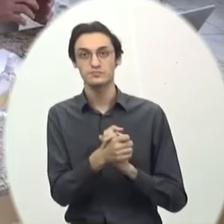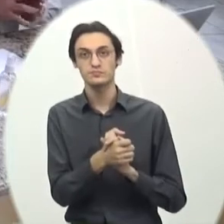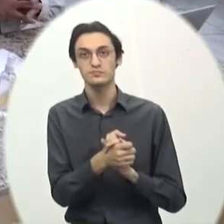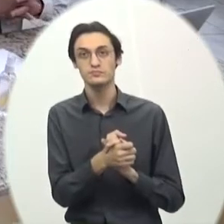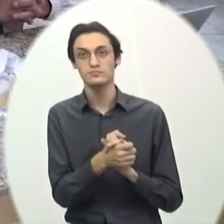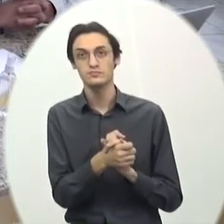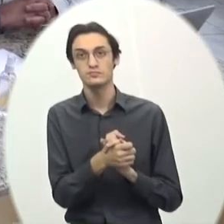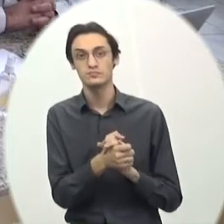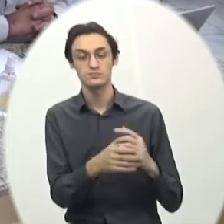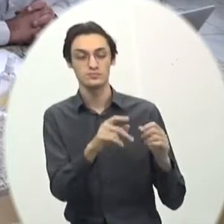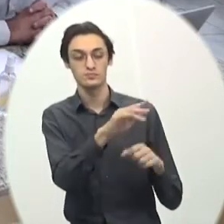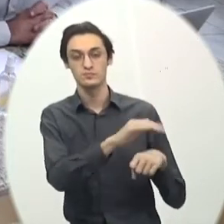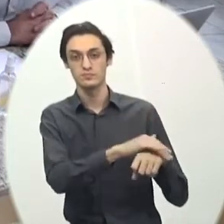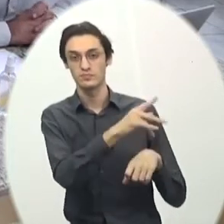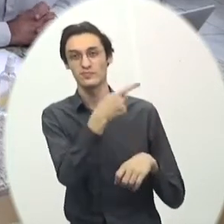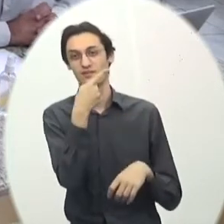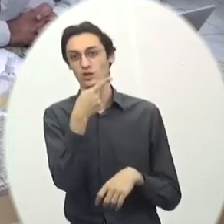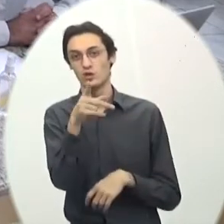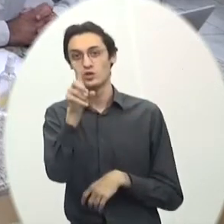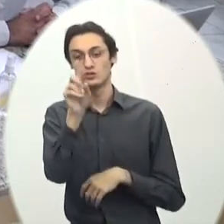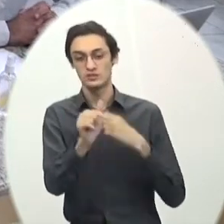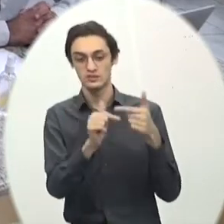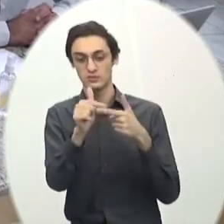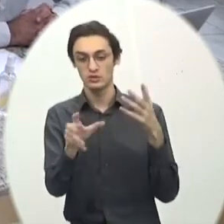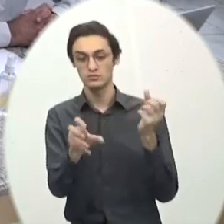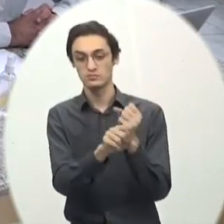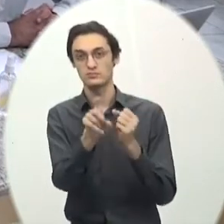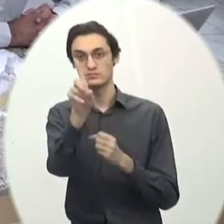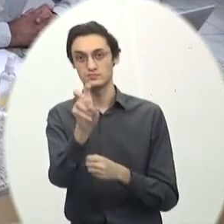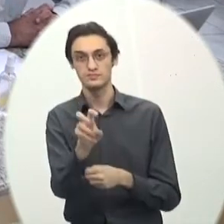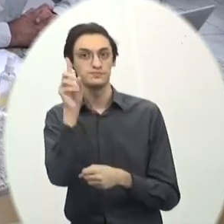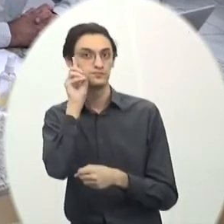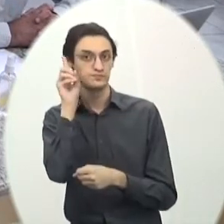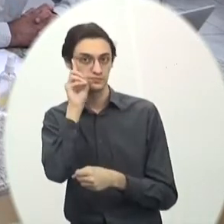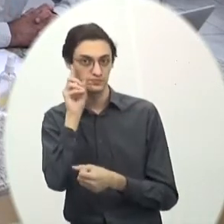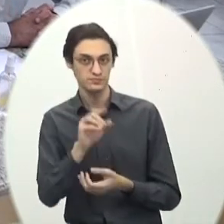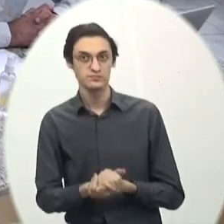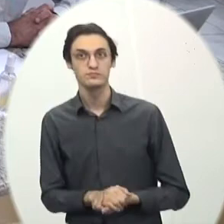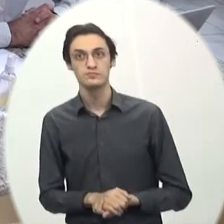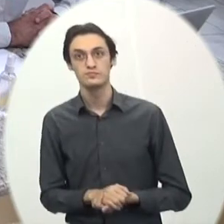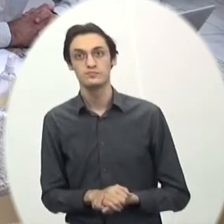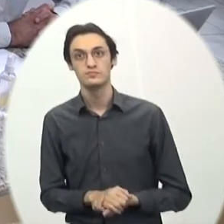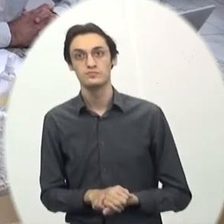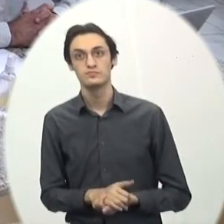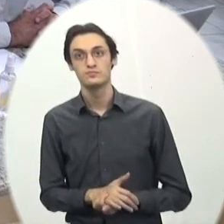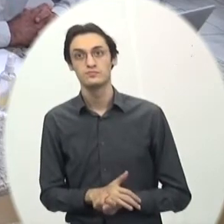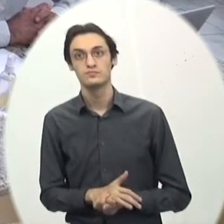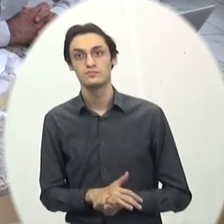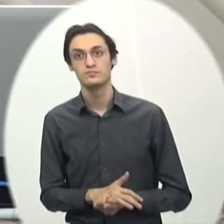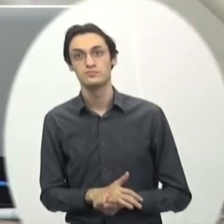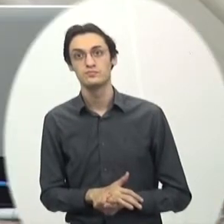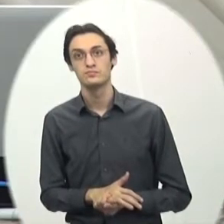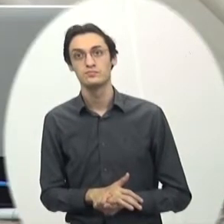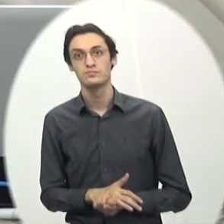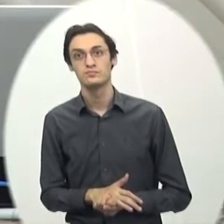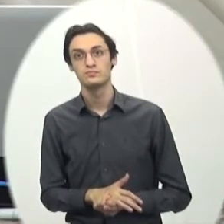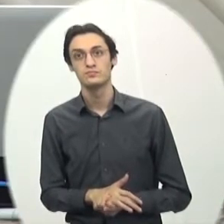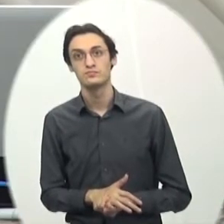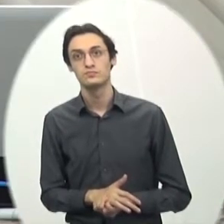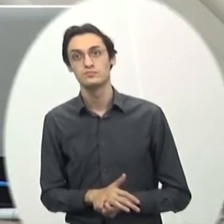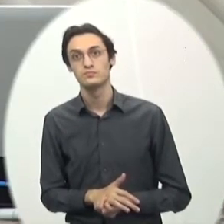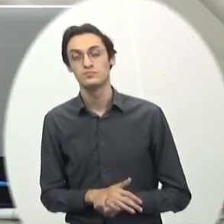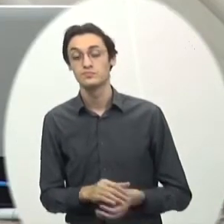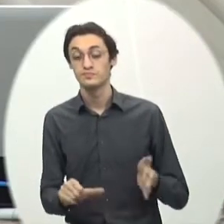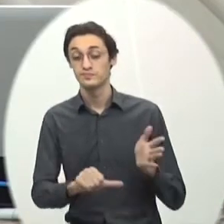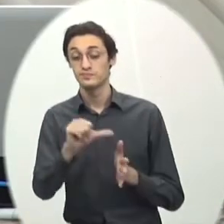falar em 15 dias que esses motoristas trabalharam. Nós vamos fazer primeiramente, vereador Jair, o encaminhamento